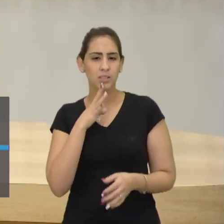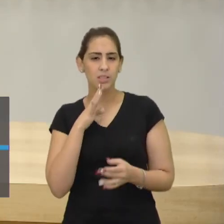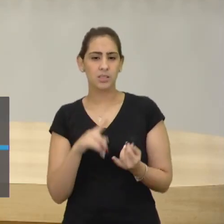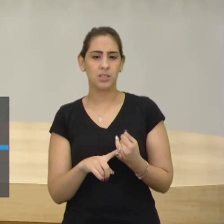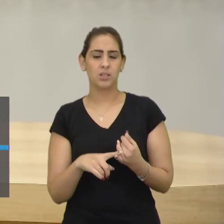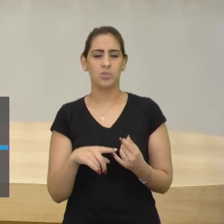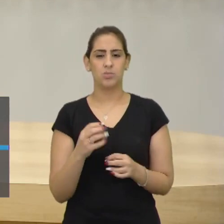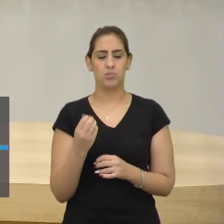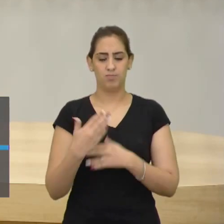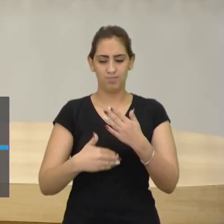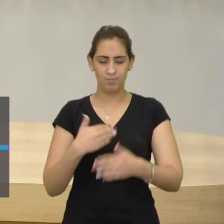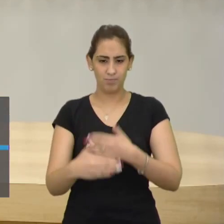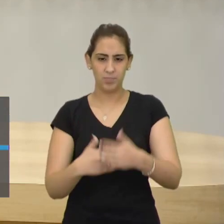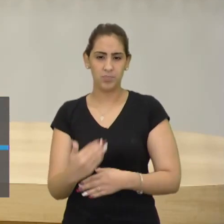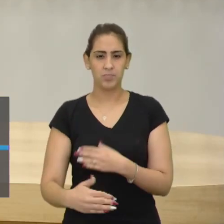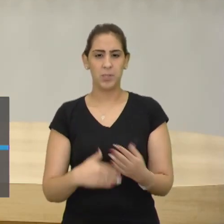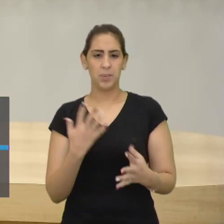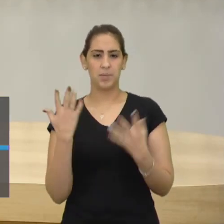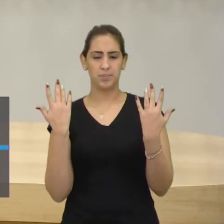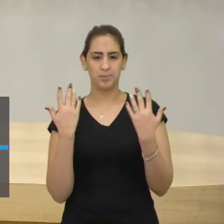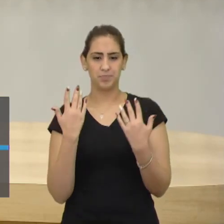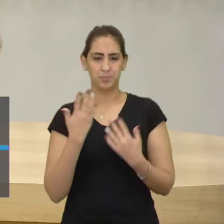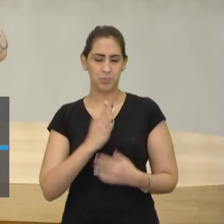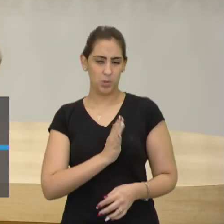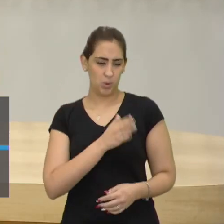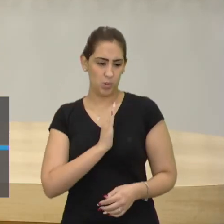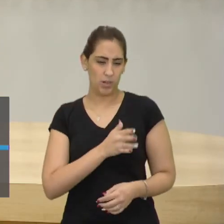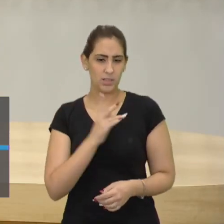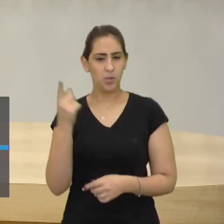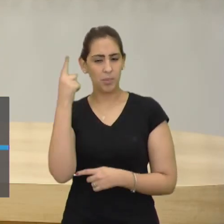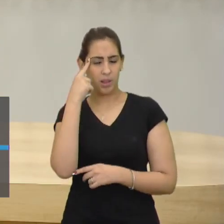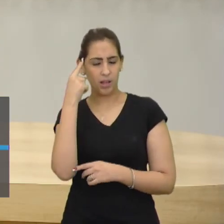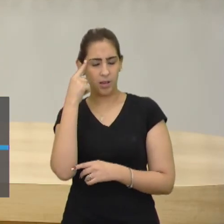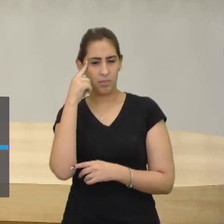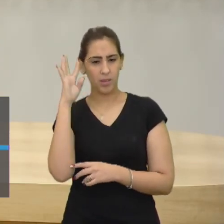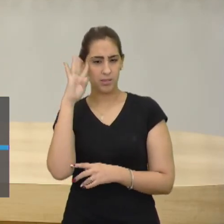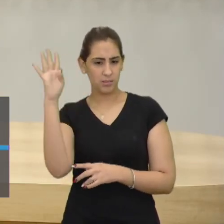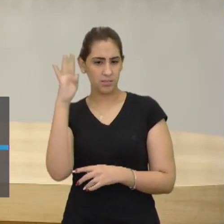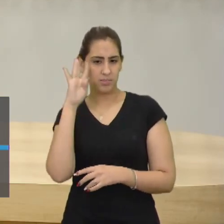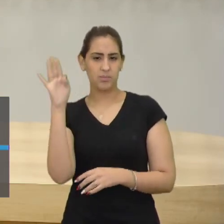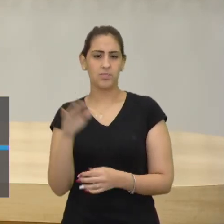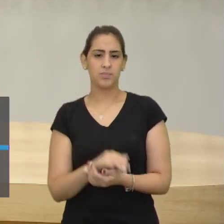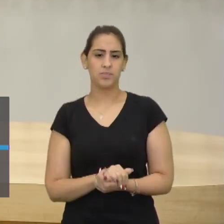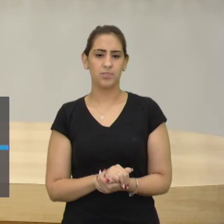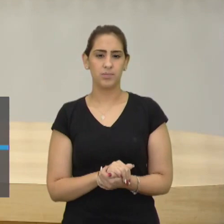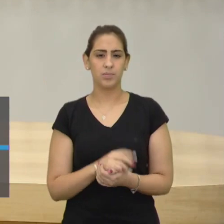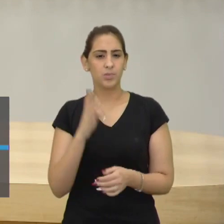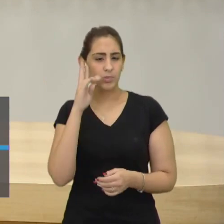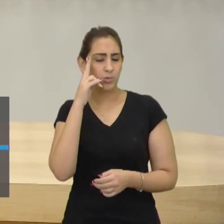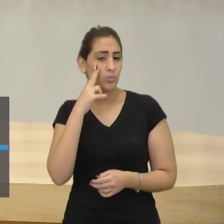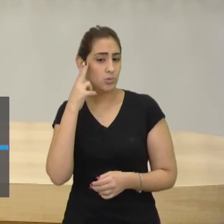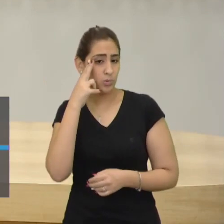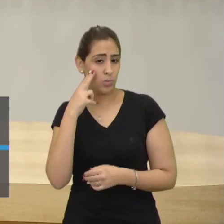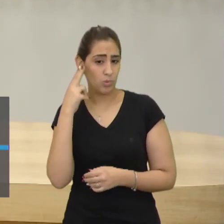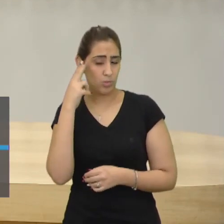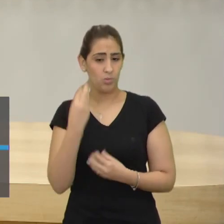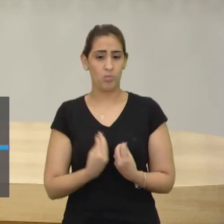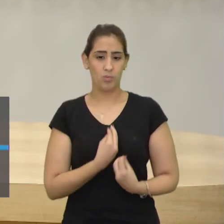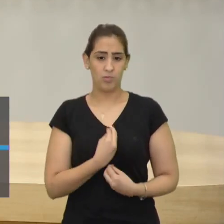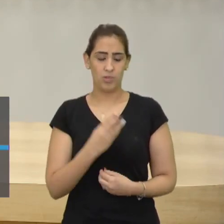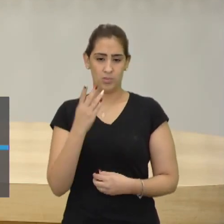pensado, elaborado pelas mãos e pelo coração, pela mente do autor. Por isso, um sonho conduzido, diz o